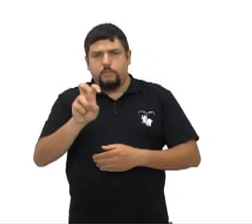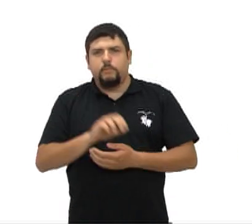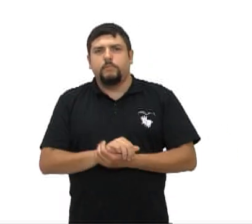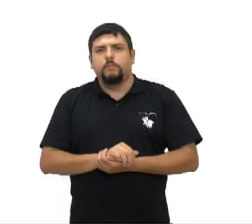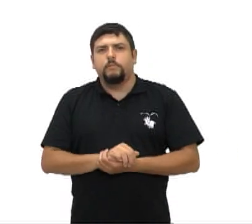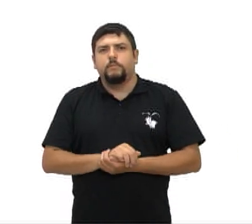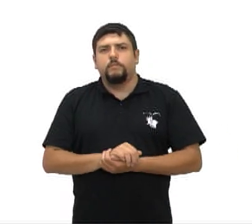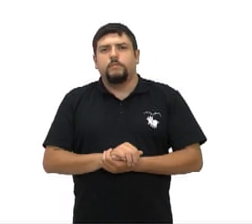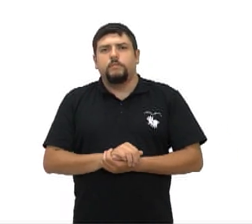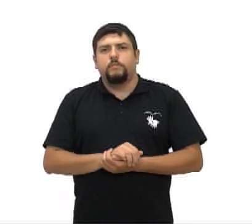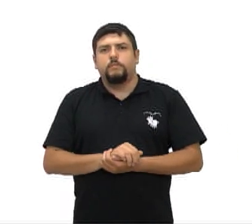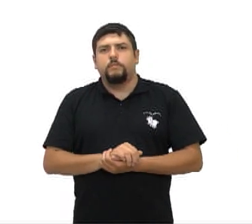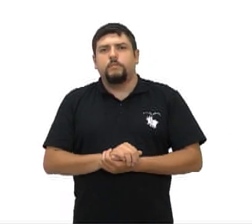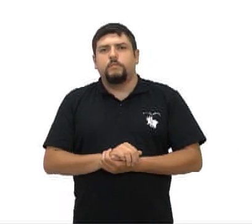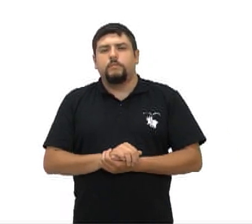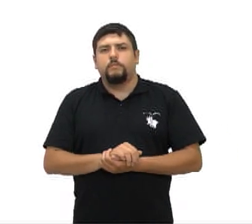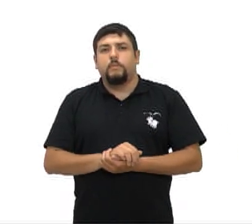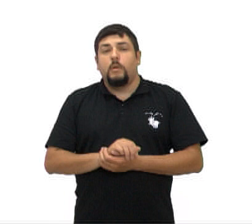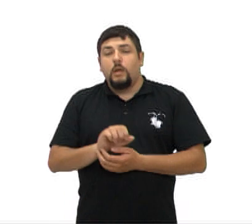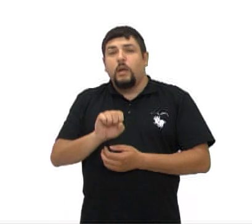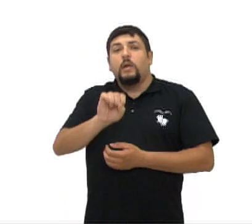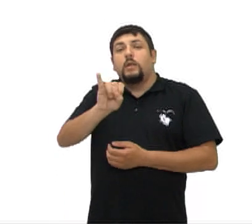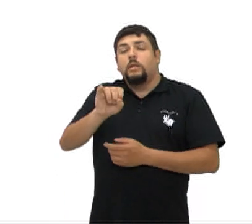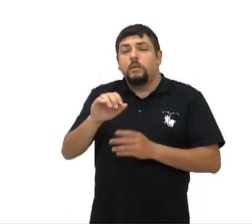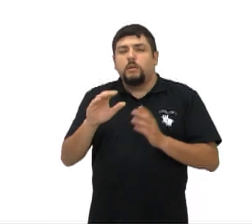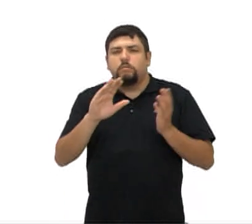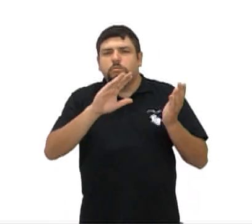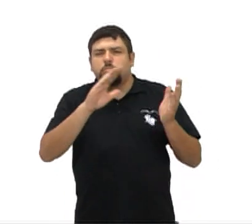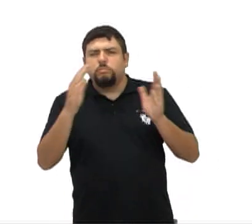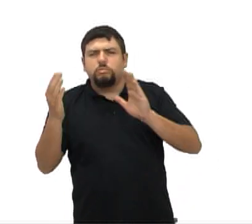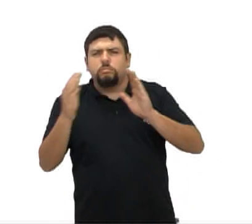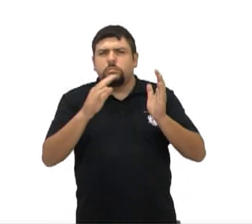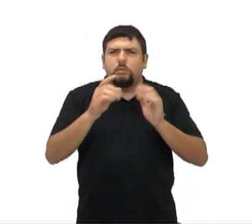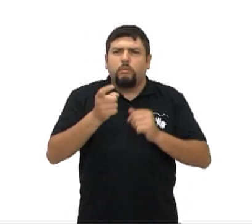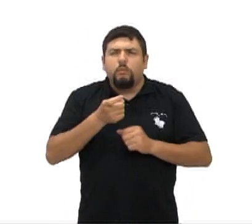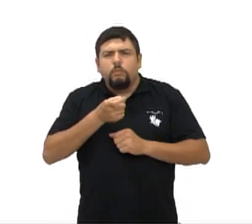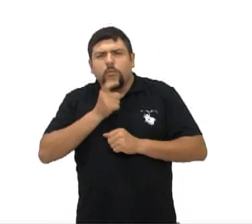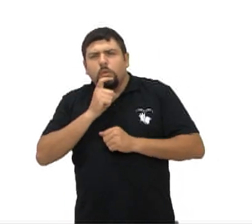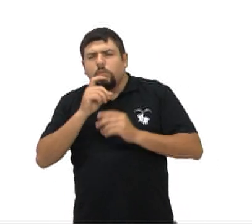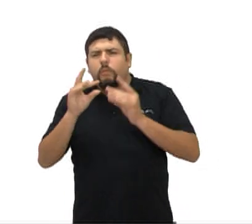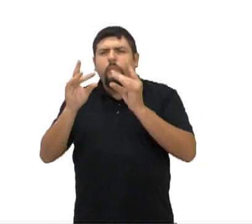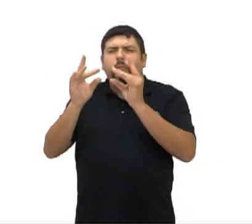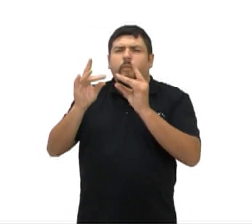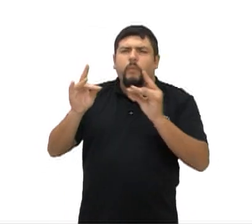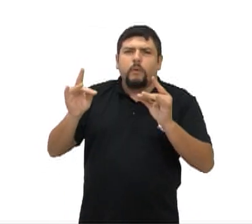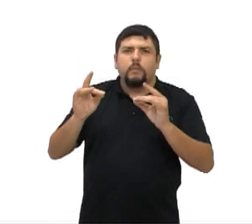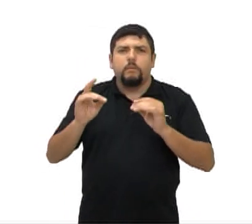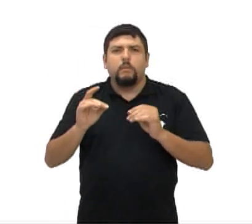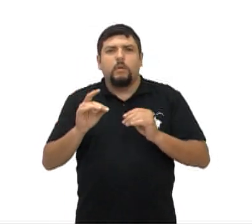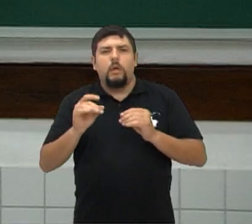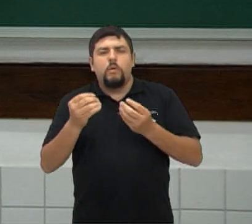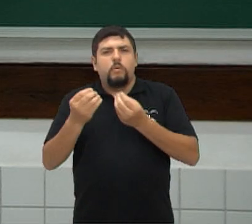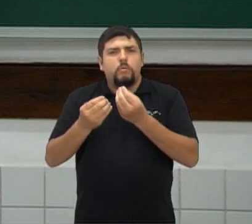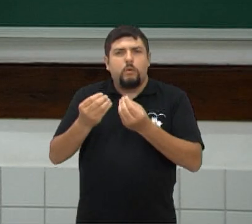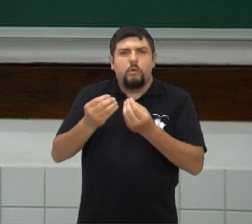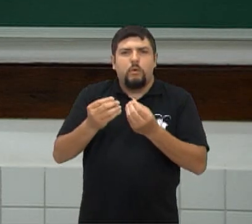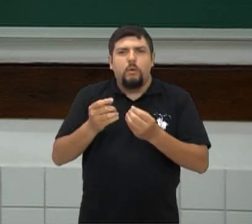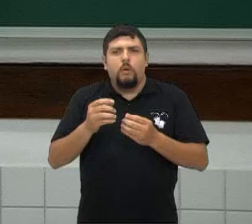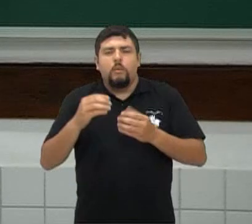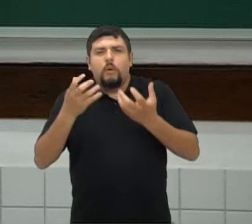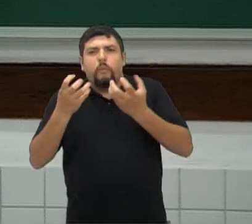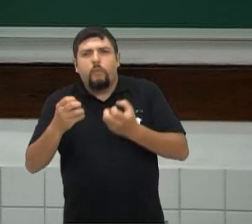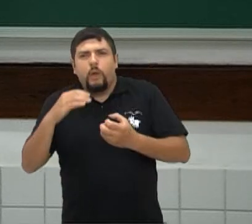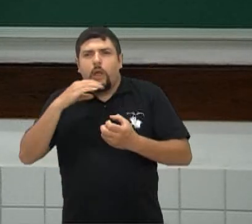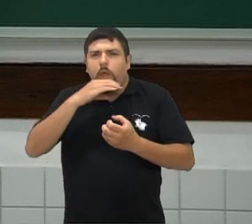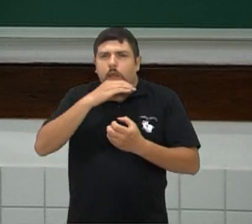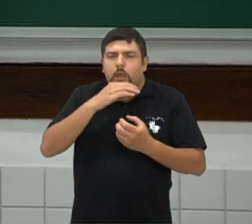Faça a previsão da cor do galinho do tempo quando o tempo estiver frio e úmido, seco e quente, quente e úmido. Quero saber qual